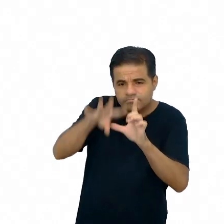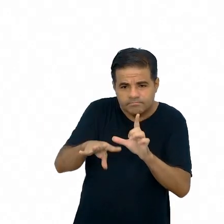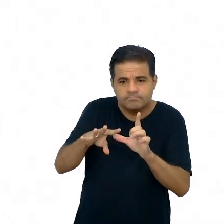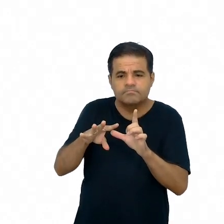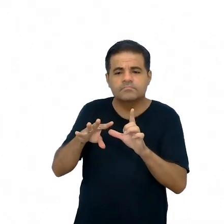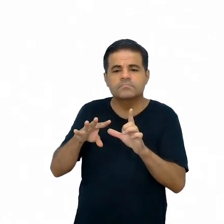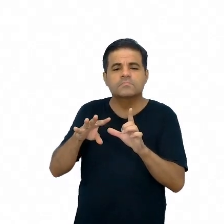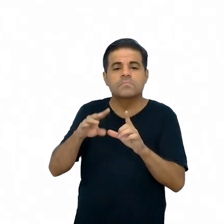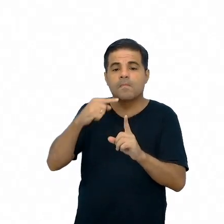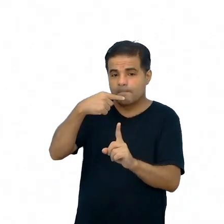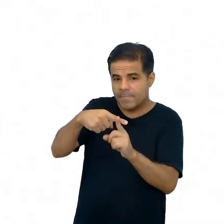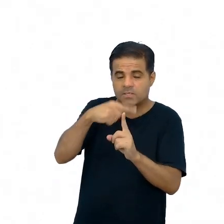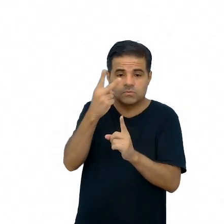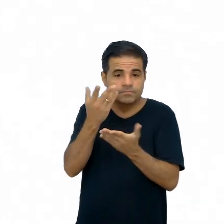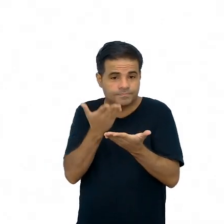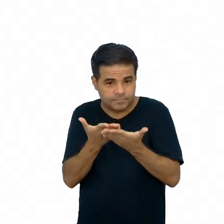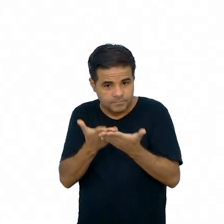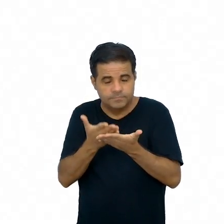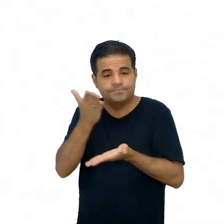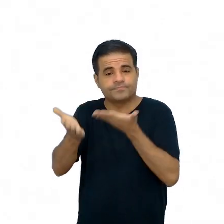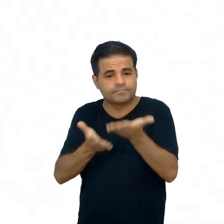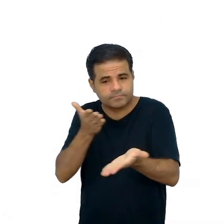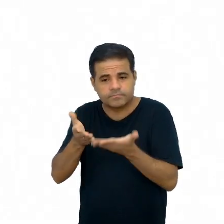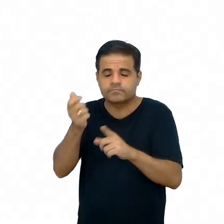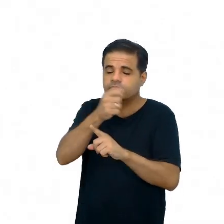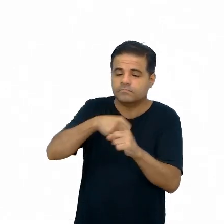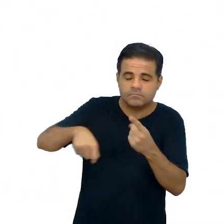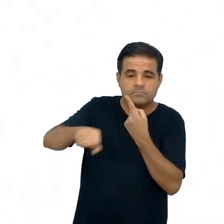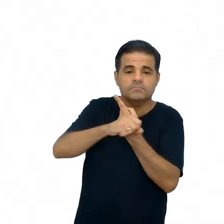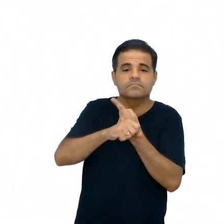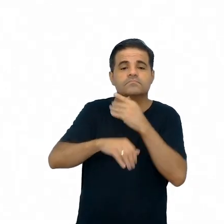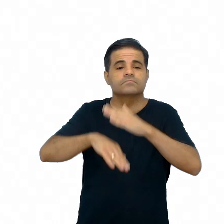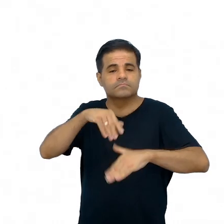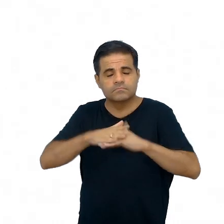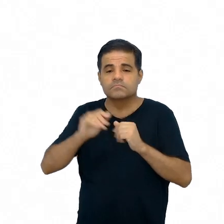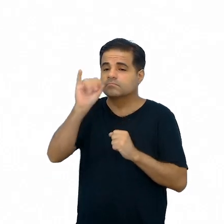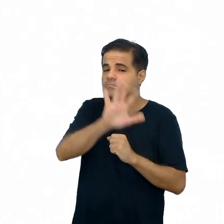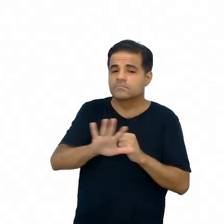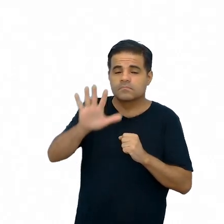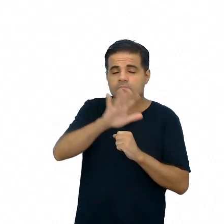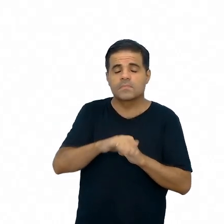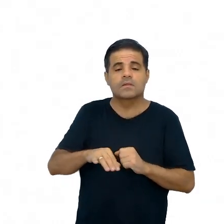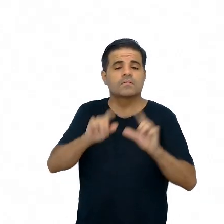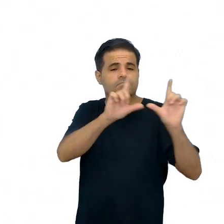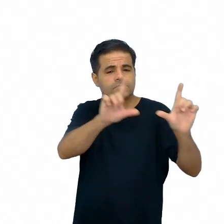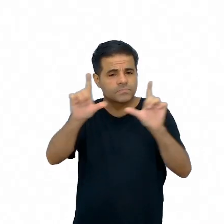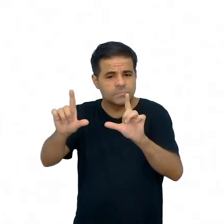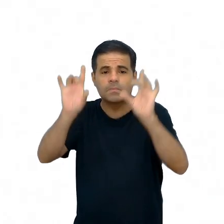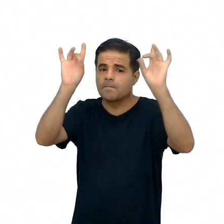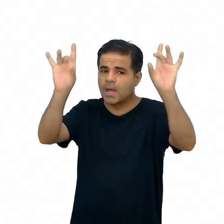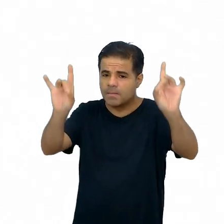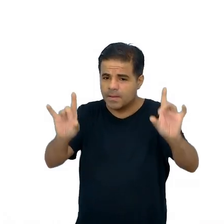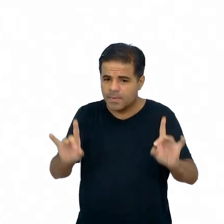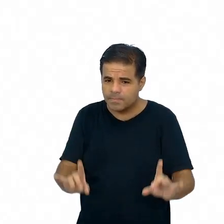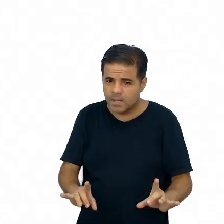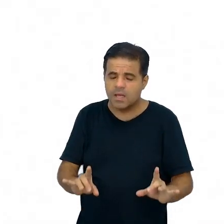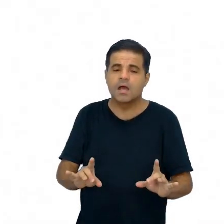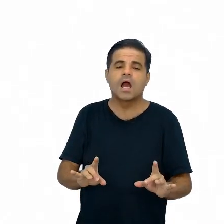cubo, mais duas aulas para tratar da associação de imagens e figuras especiais, as